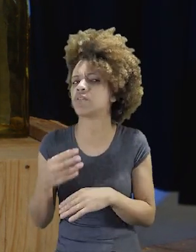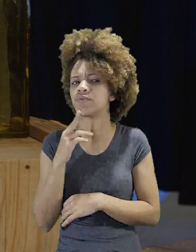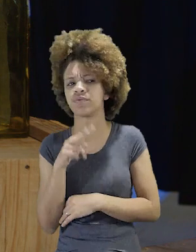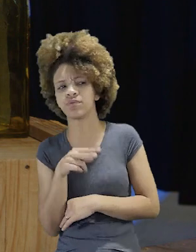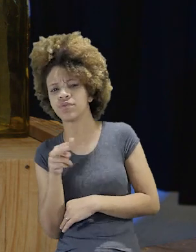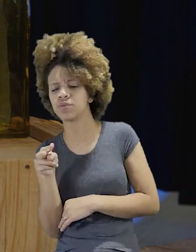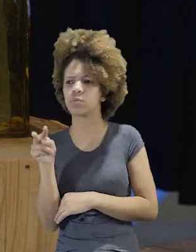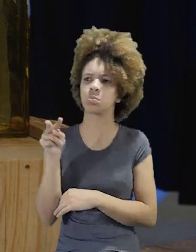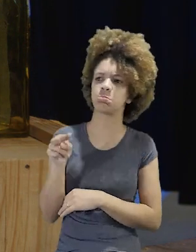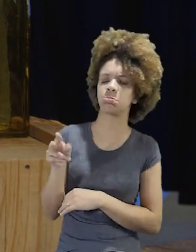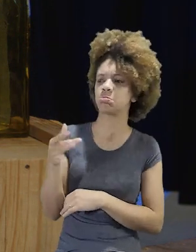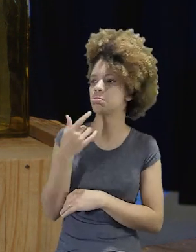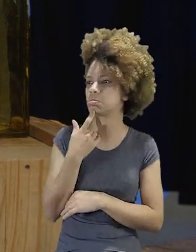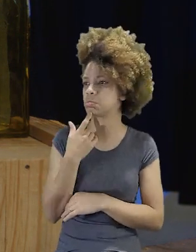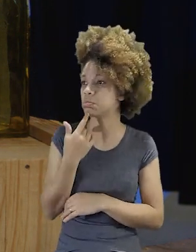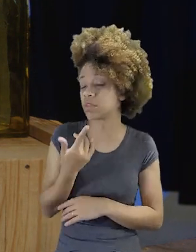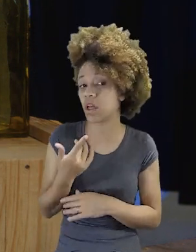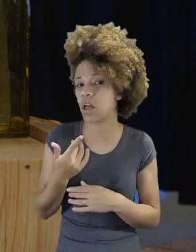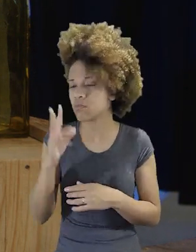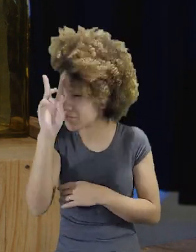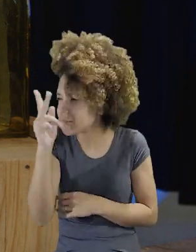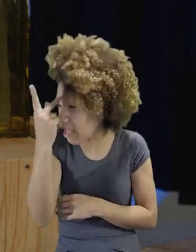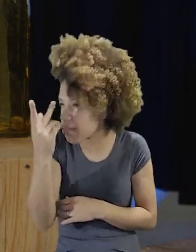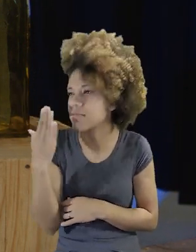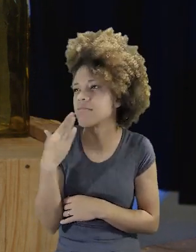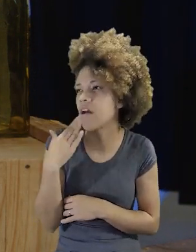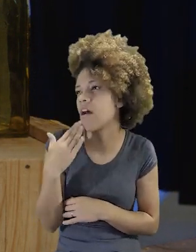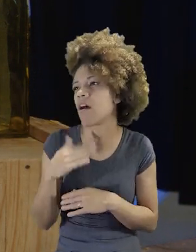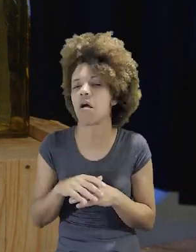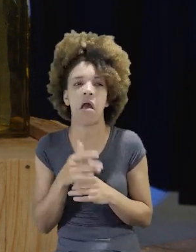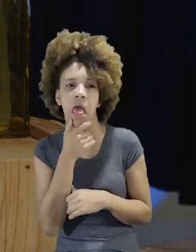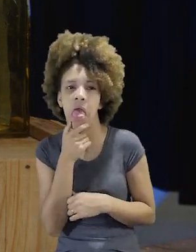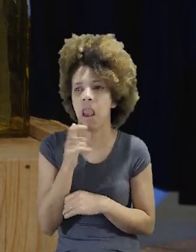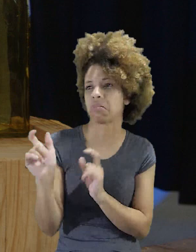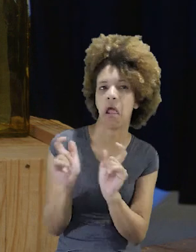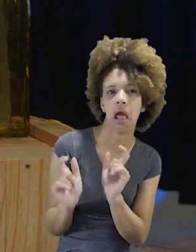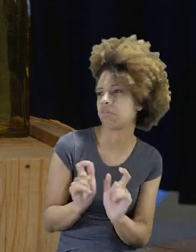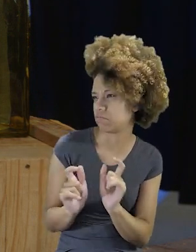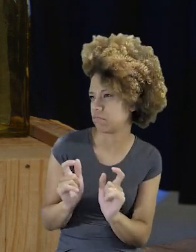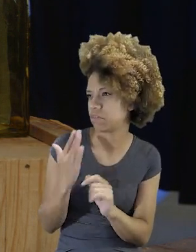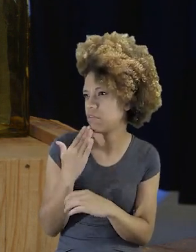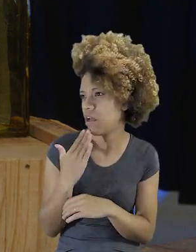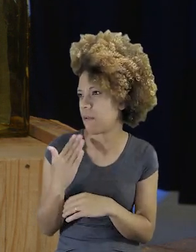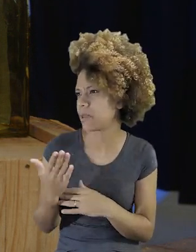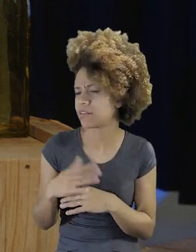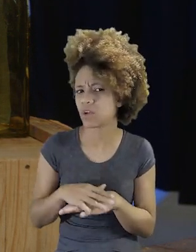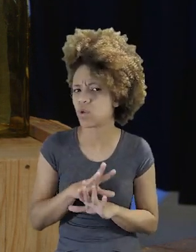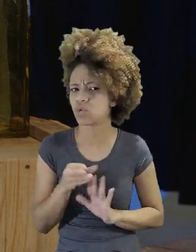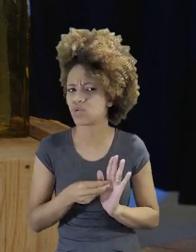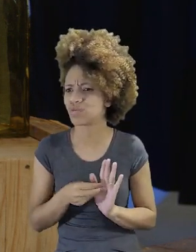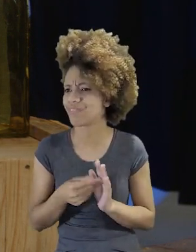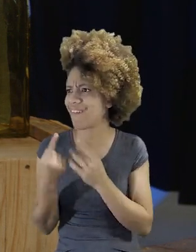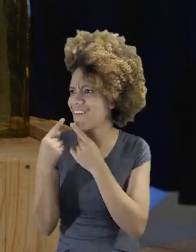que educar E aí eu fui vendo né cara tipo né o site né cara tá ligado